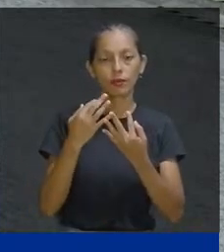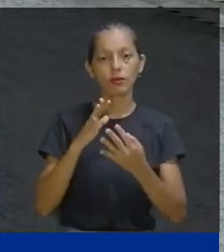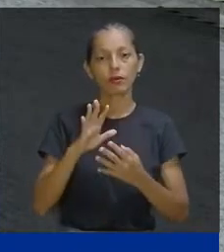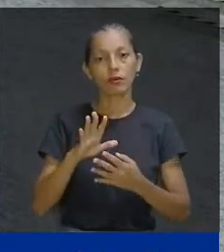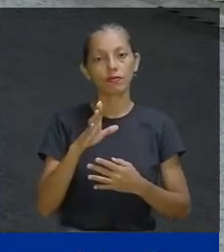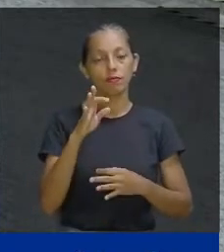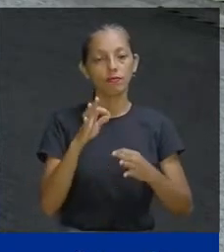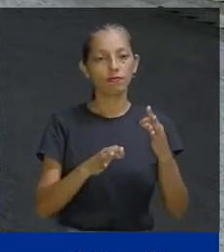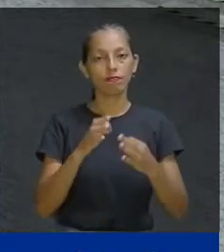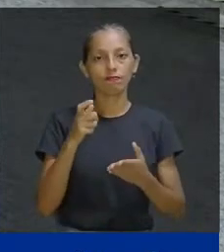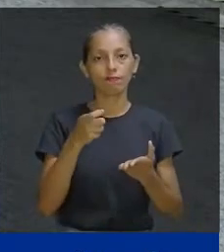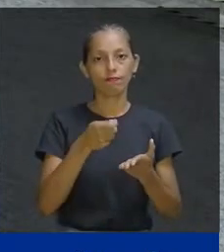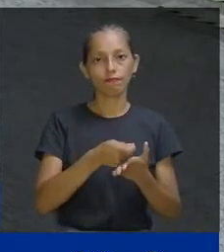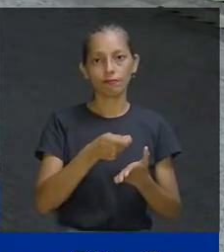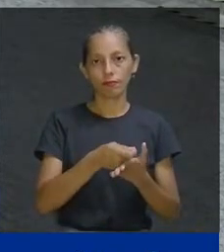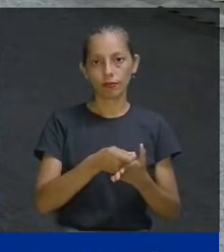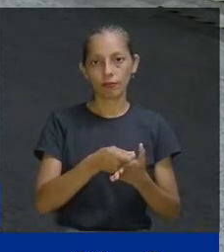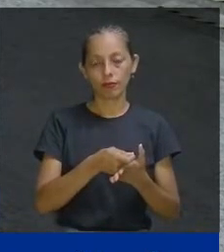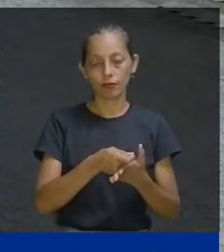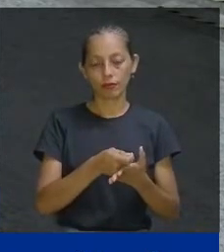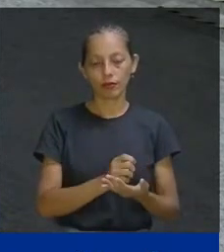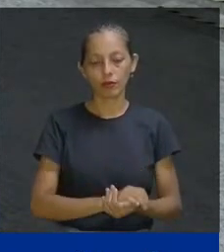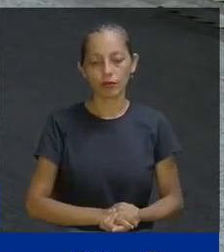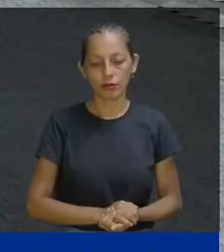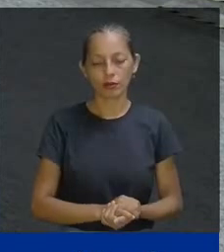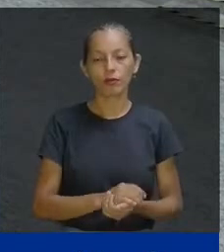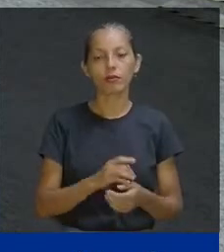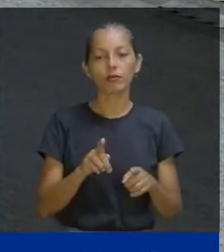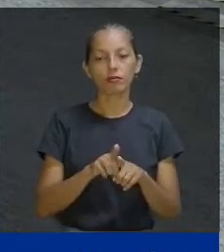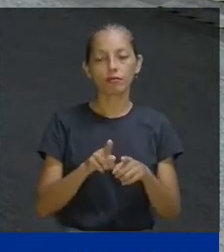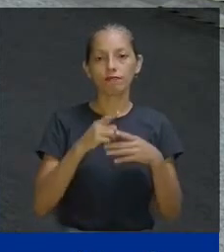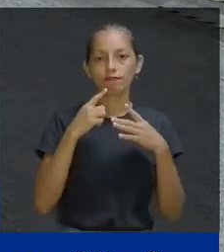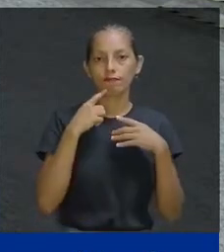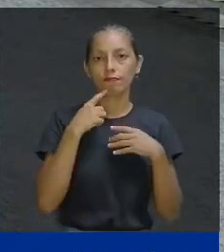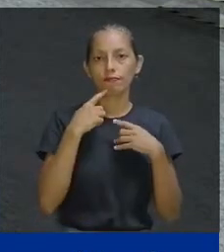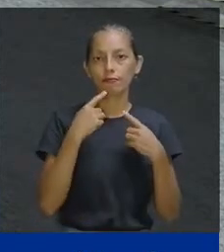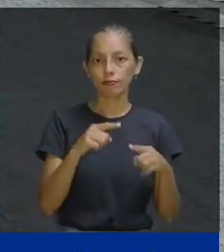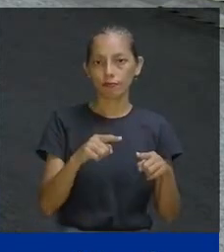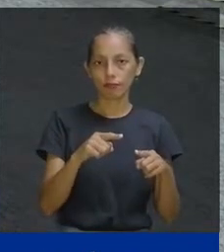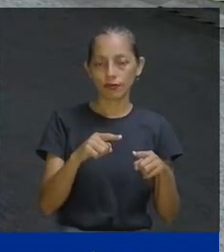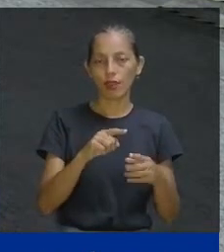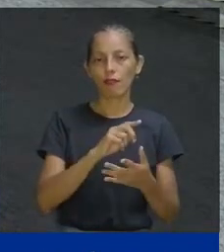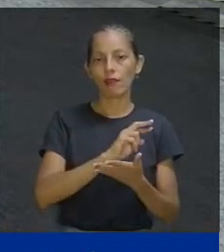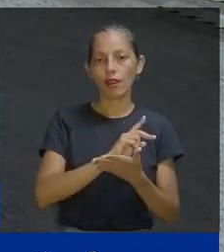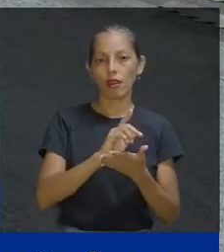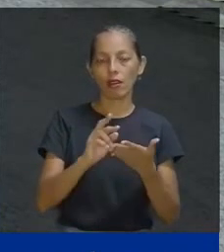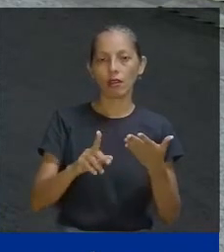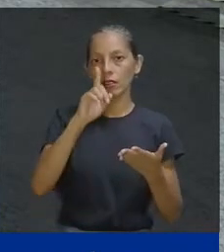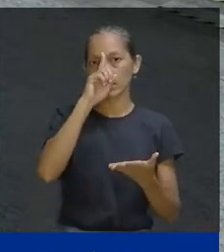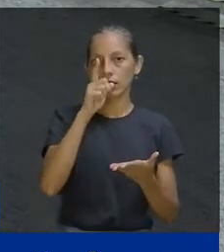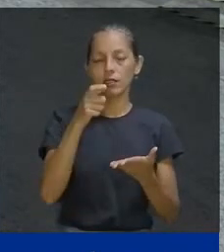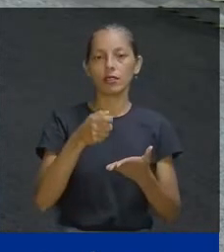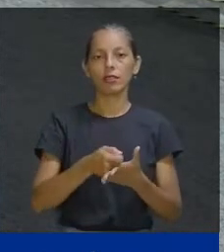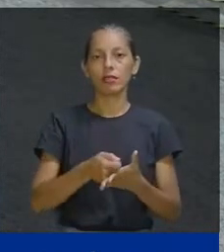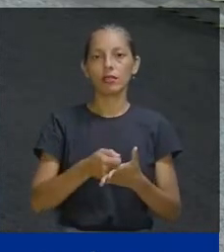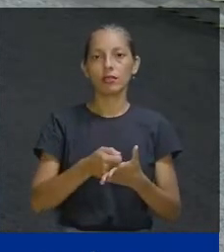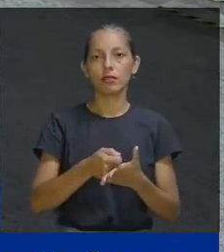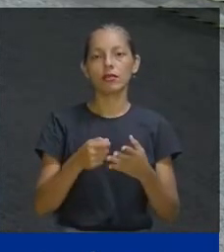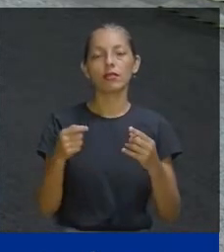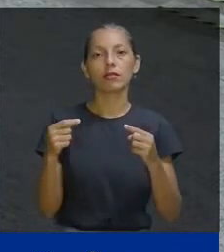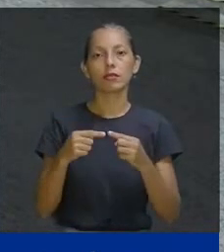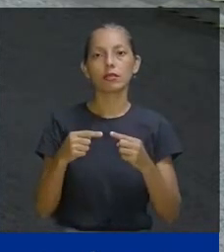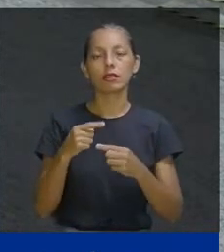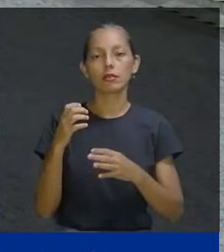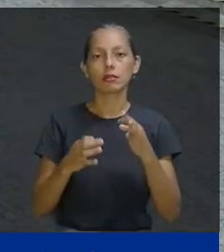juiz. Disse também que várias decisões judiciais proferidas pelos magistrados serviram para manobras